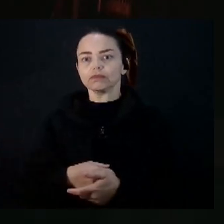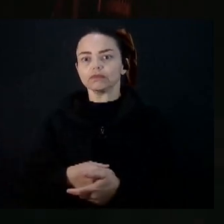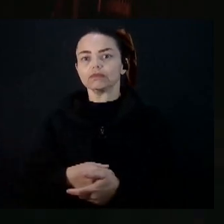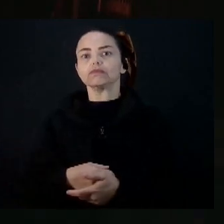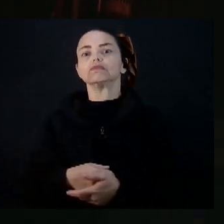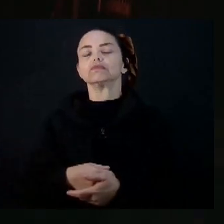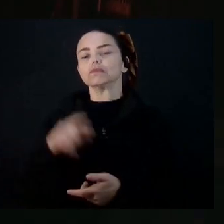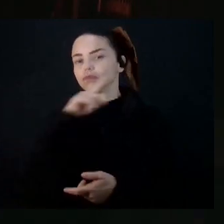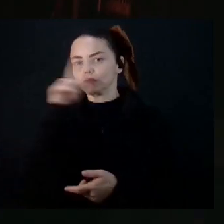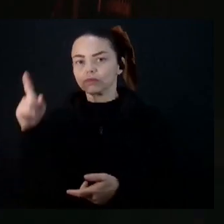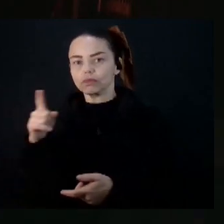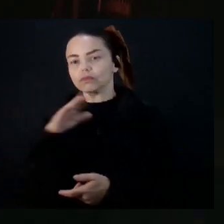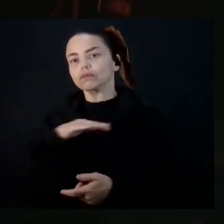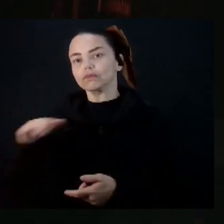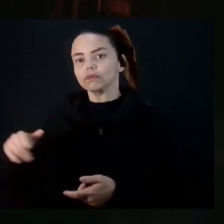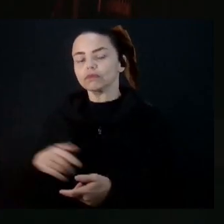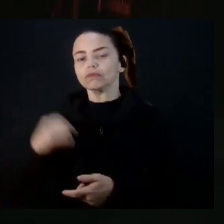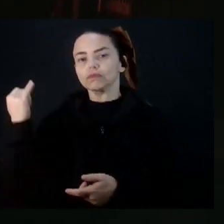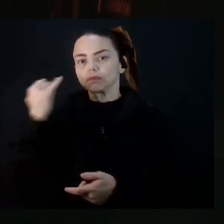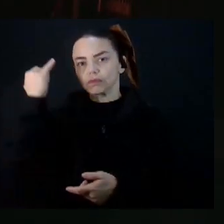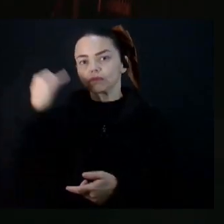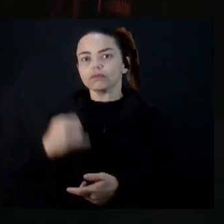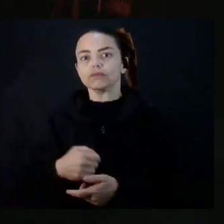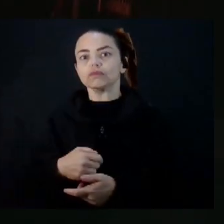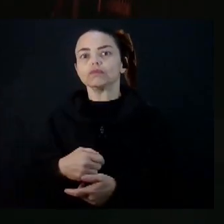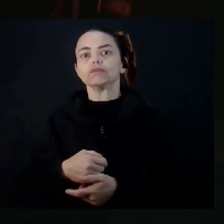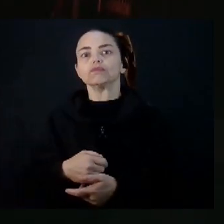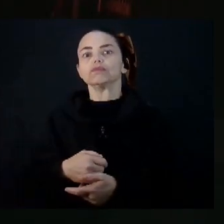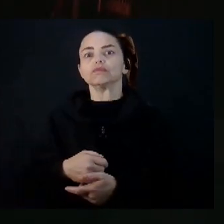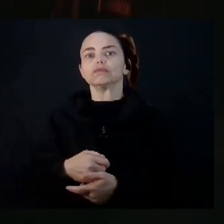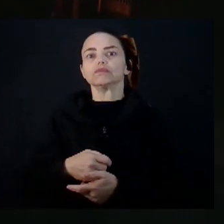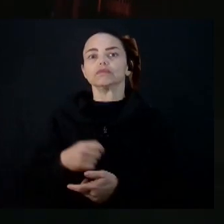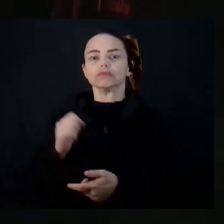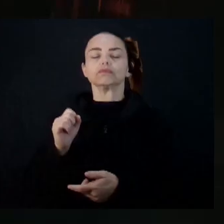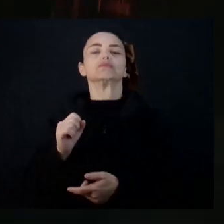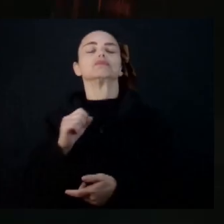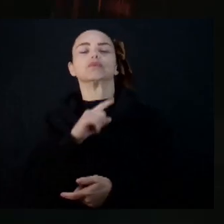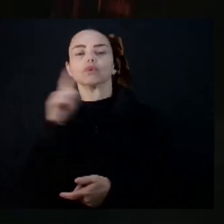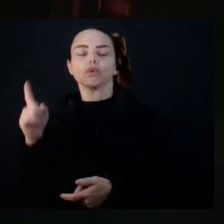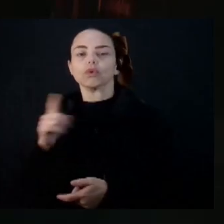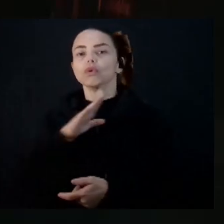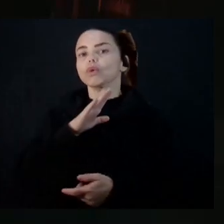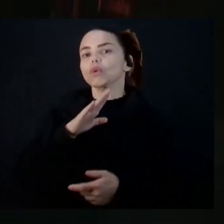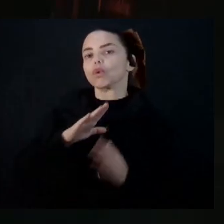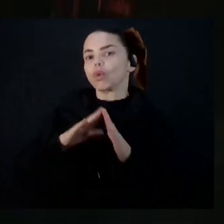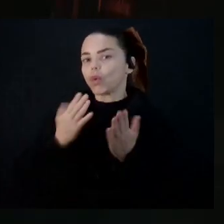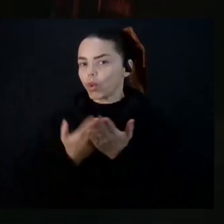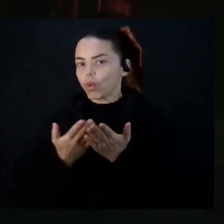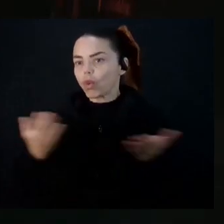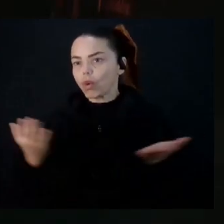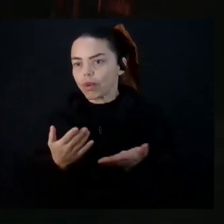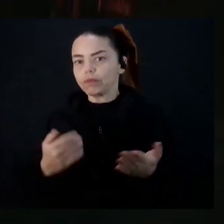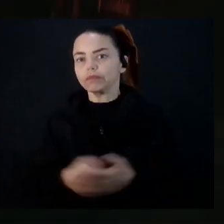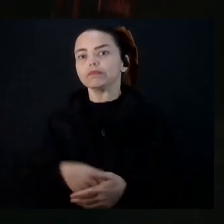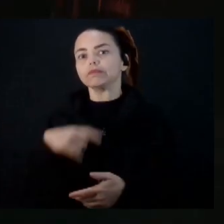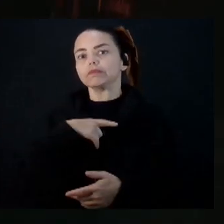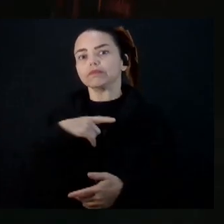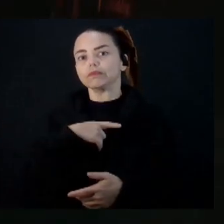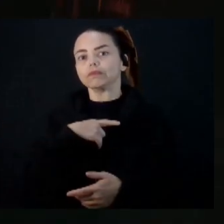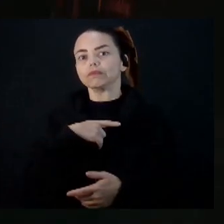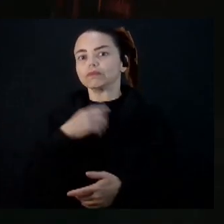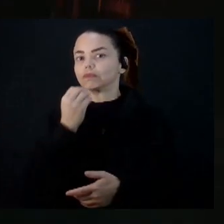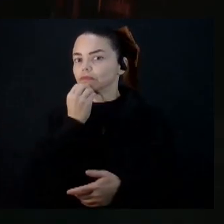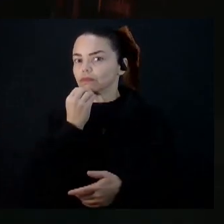criança, né? É importante para mim saber como foi o seu dia na escola hoje, mais ou menos isso, né? Pelo menos você tem ali a oportunidade